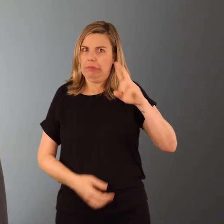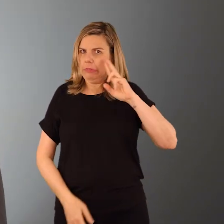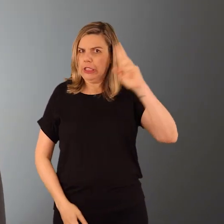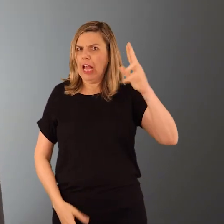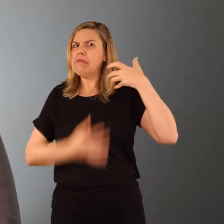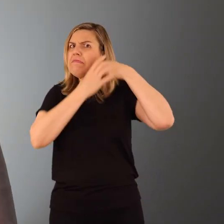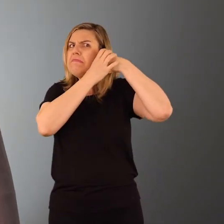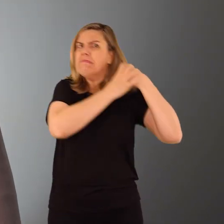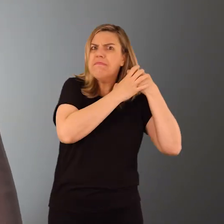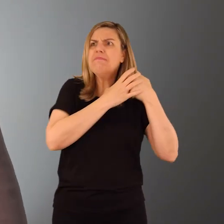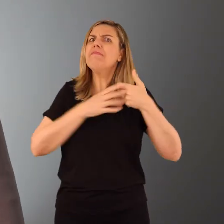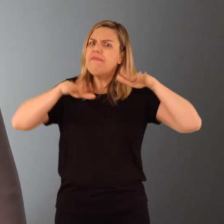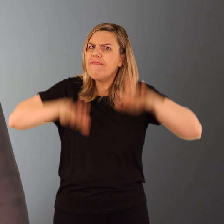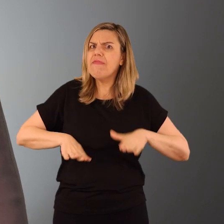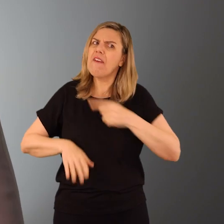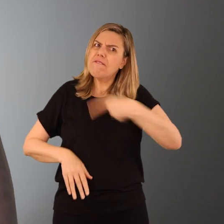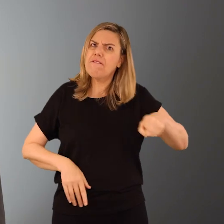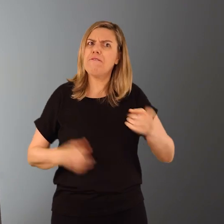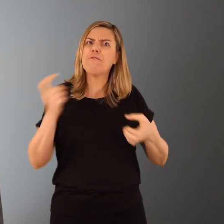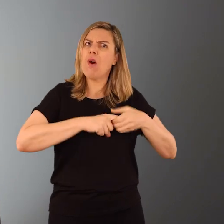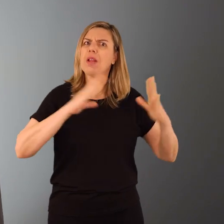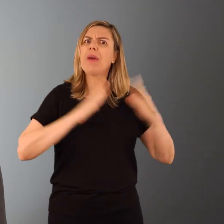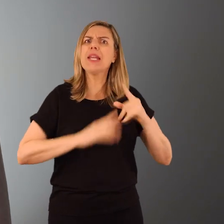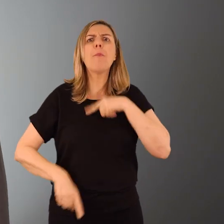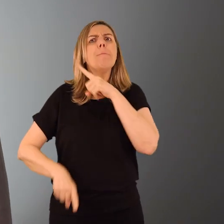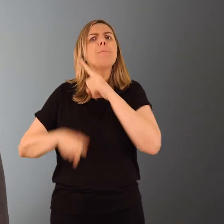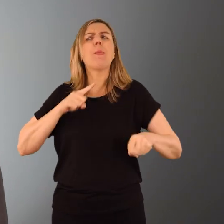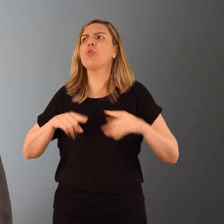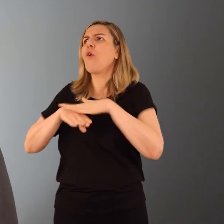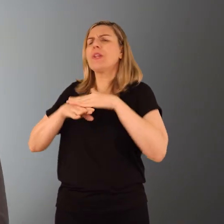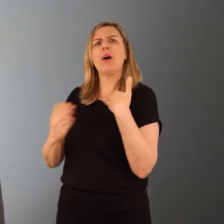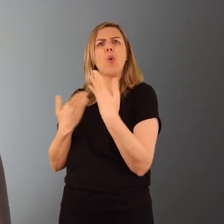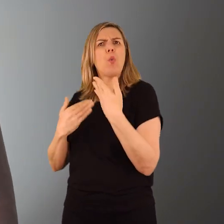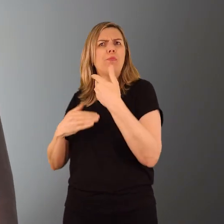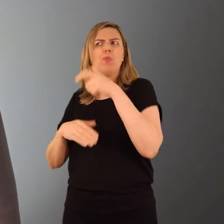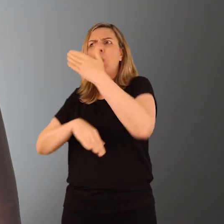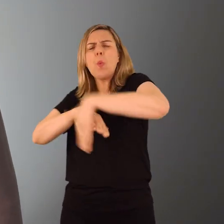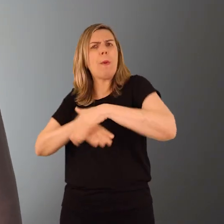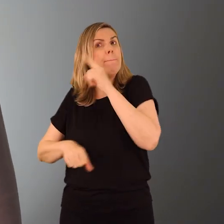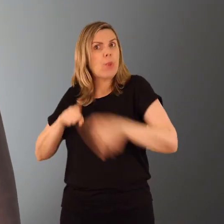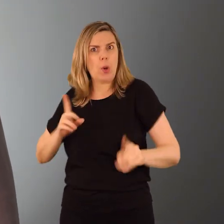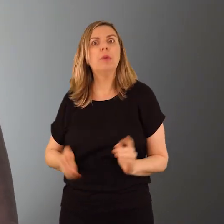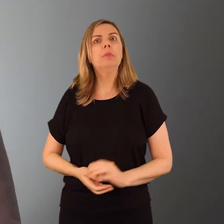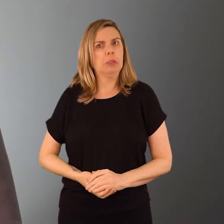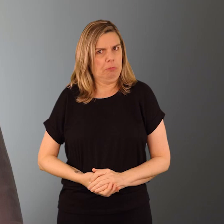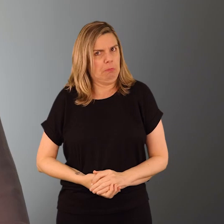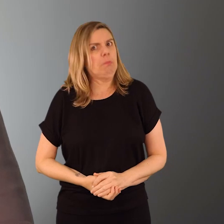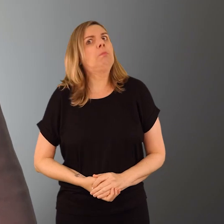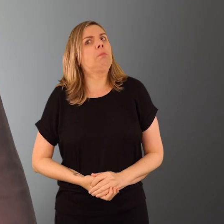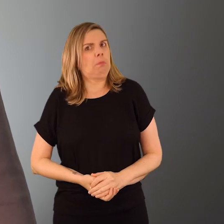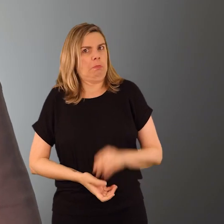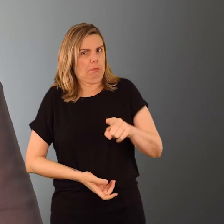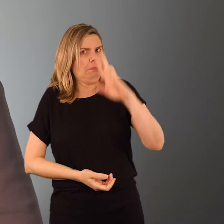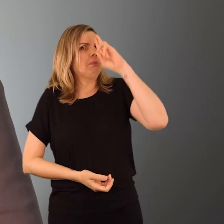me puxava pelos cabelos, me botava para dentro e dizia que eu era proibida de falar com alguém. Bem assim, né? A